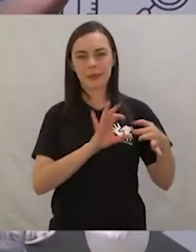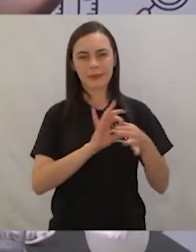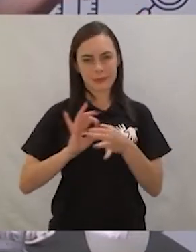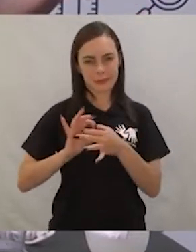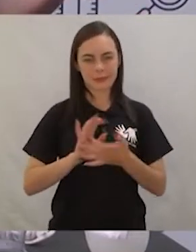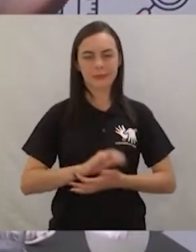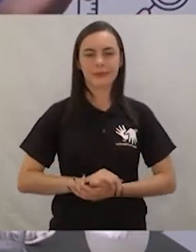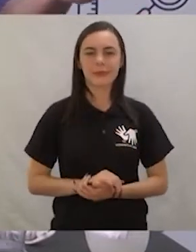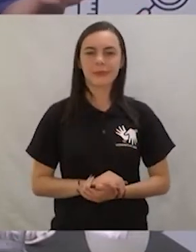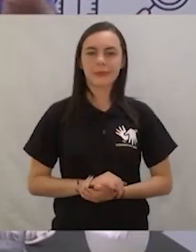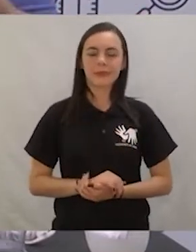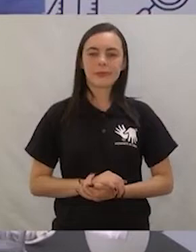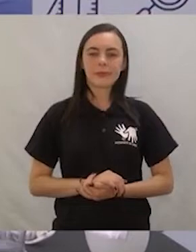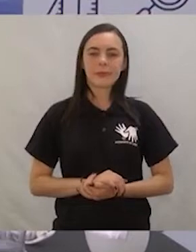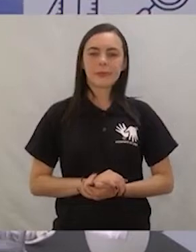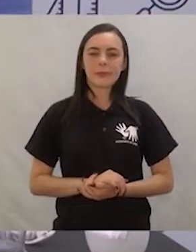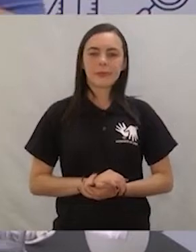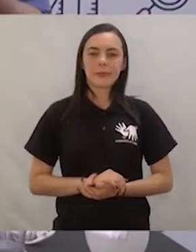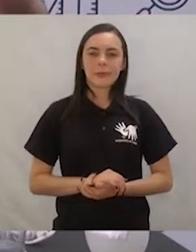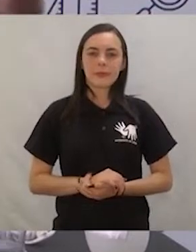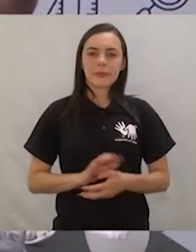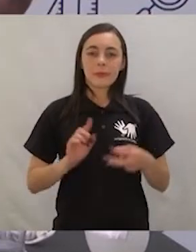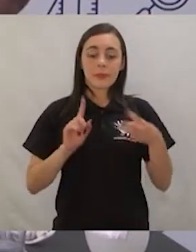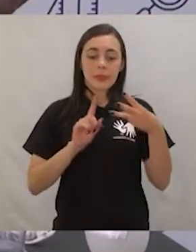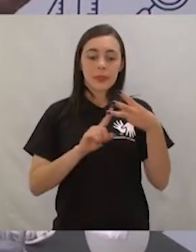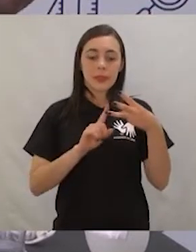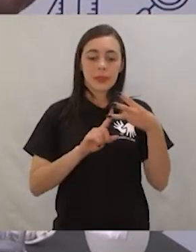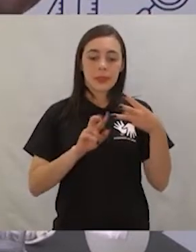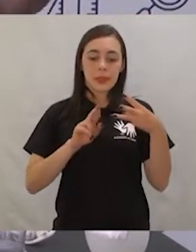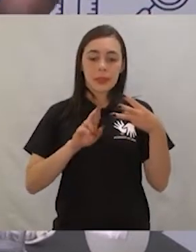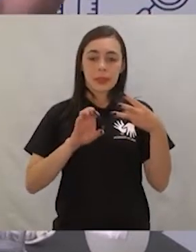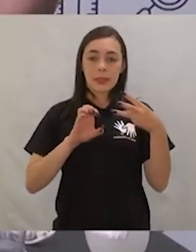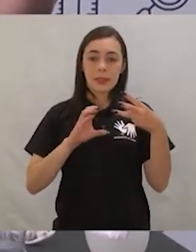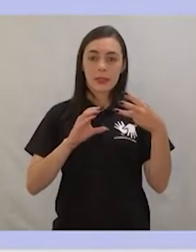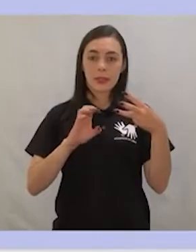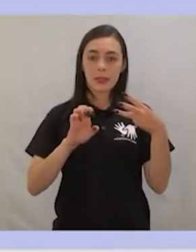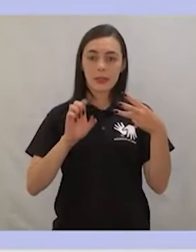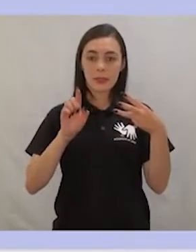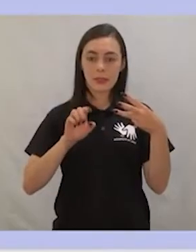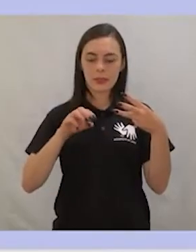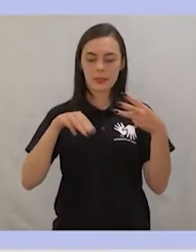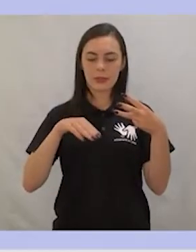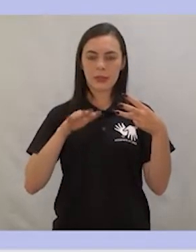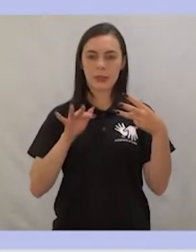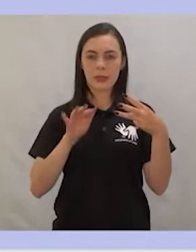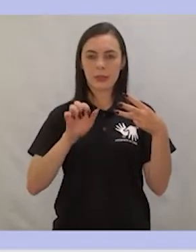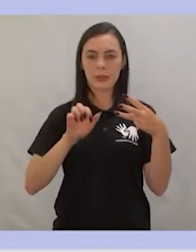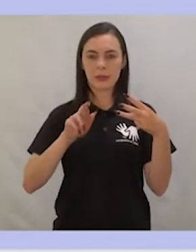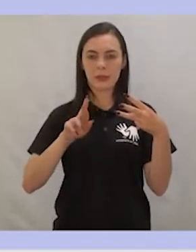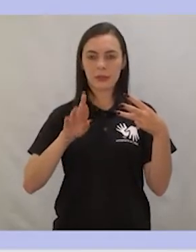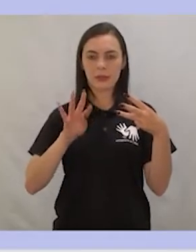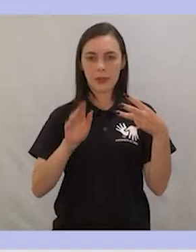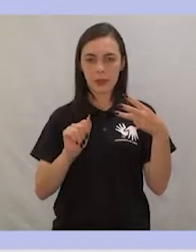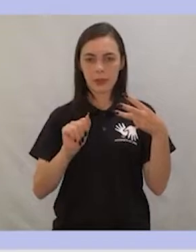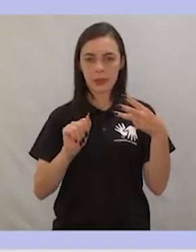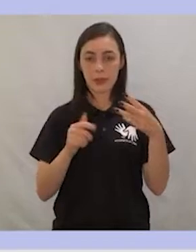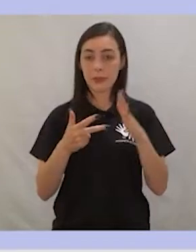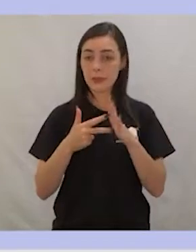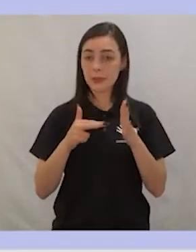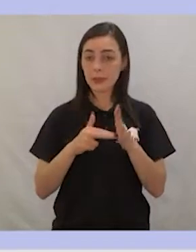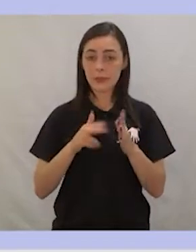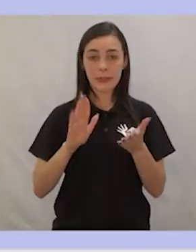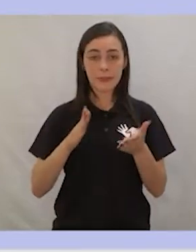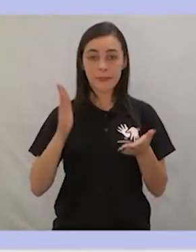depende da palavra. E recém-feitas, o que quer dizer recém-feitas? É feito